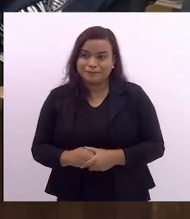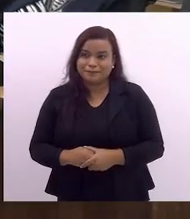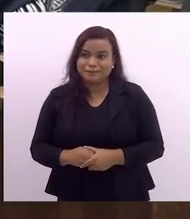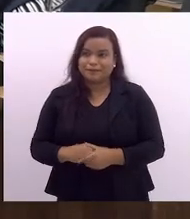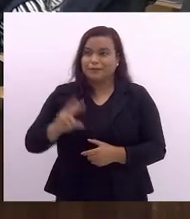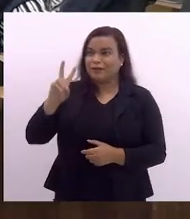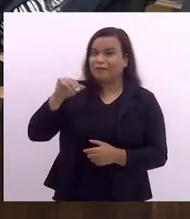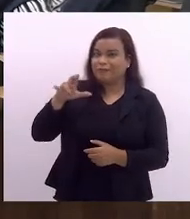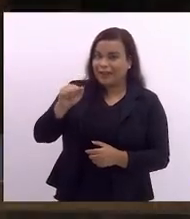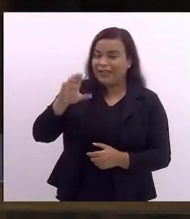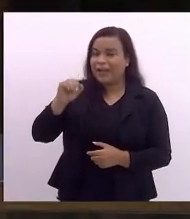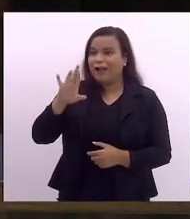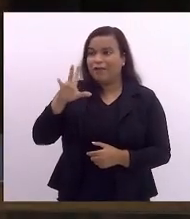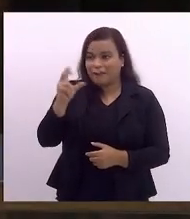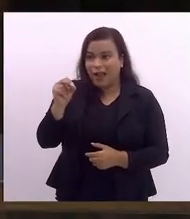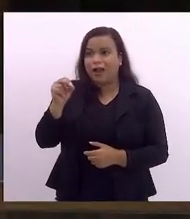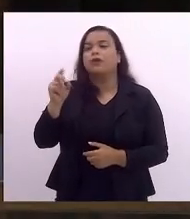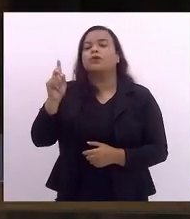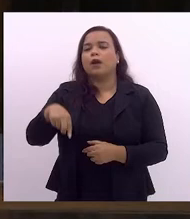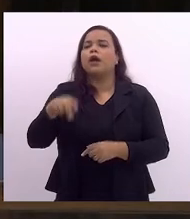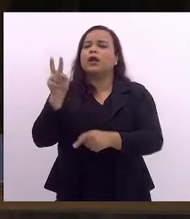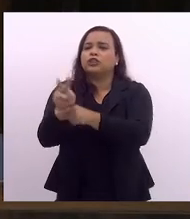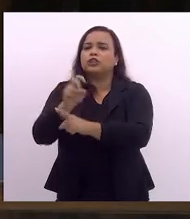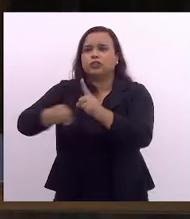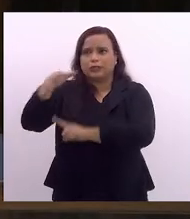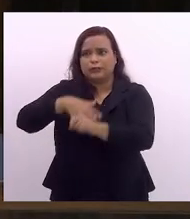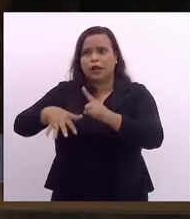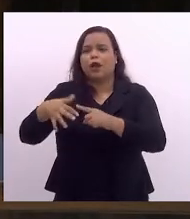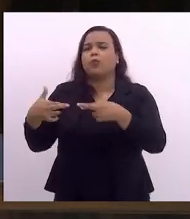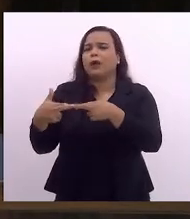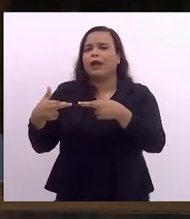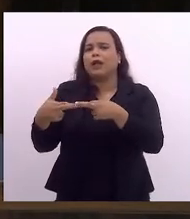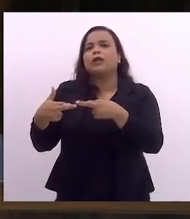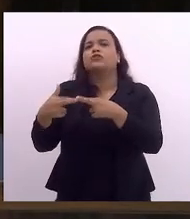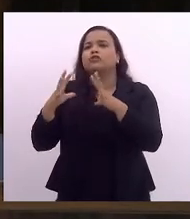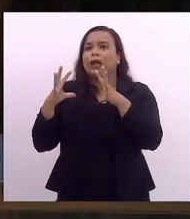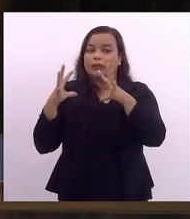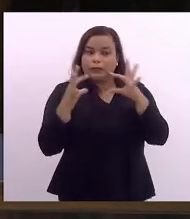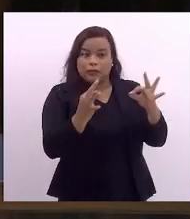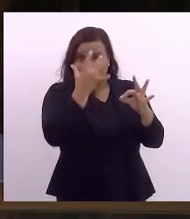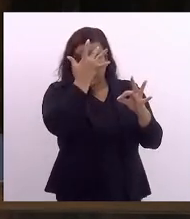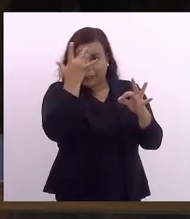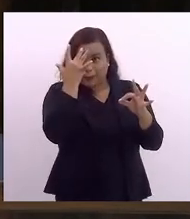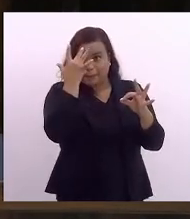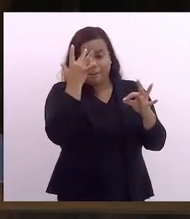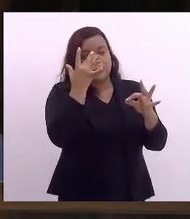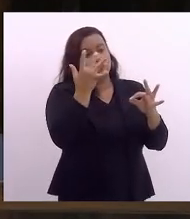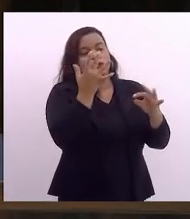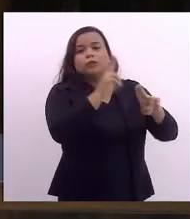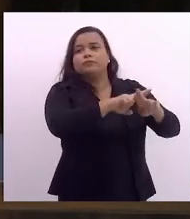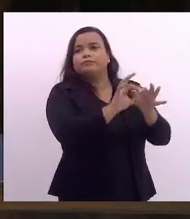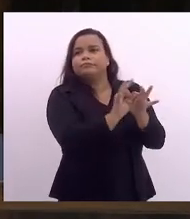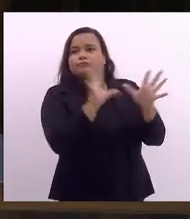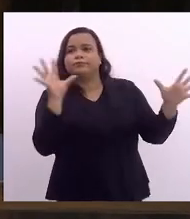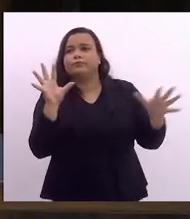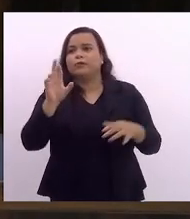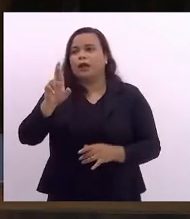Vânia Carvalho, que é assistente social da Rede de Atenção a Pessoas Egressas do Sistema Prisional,